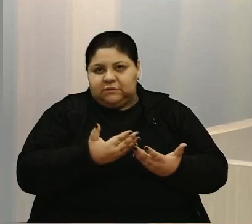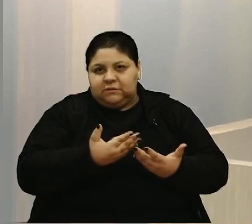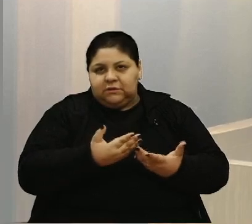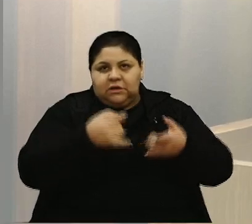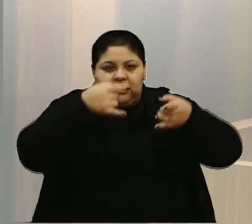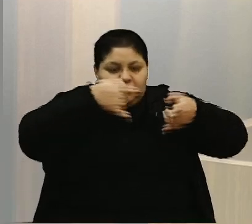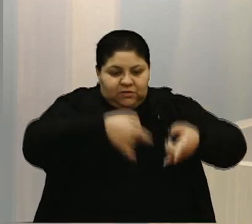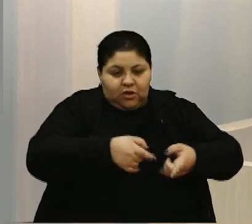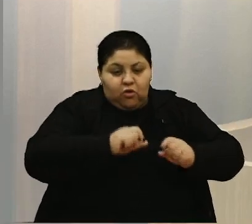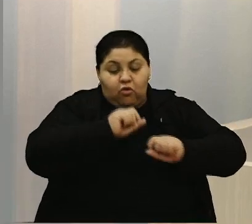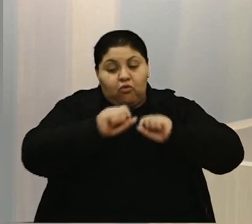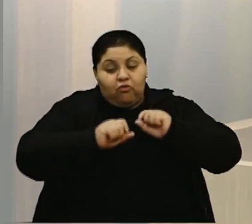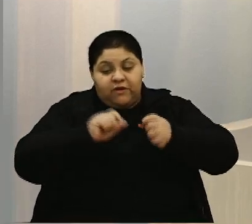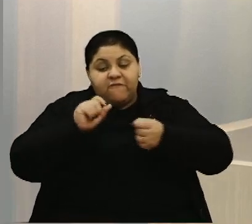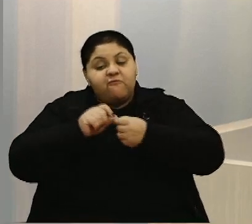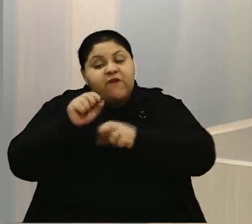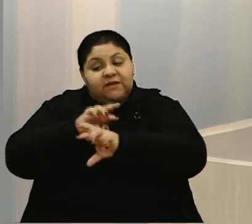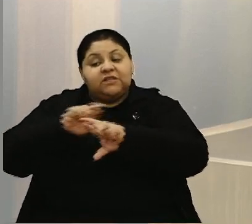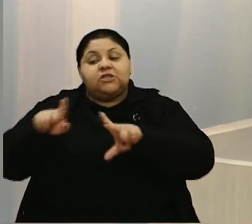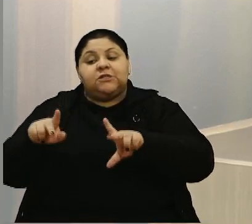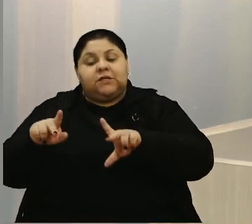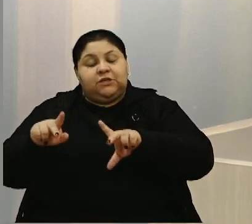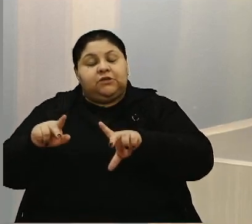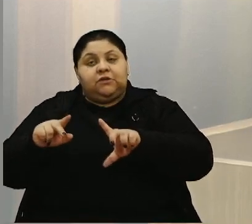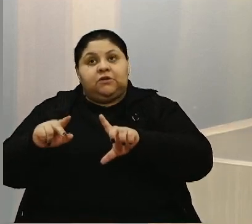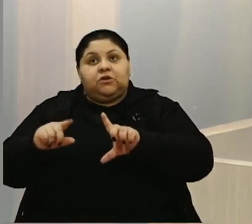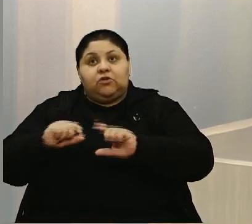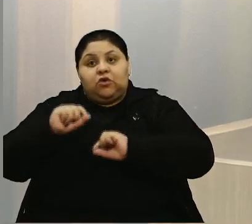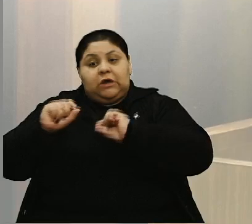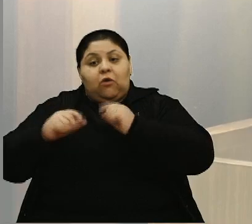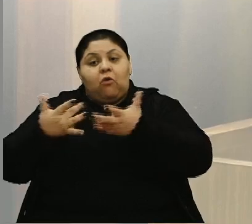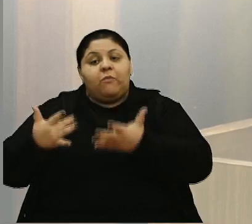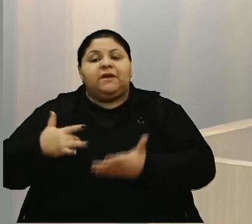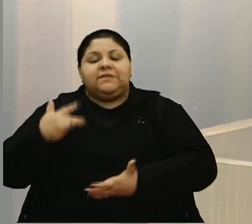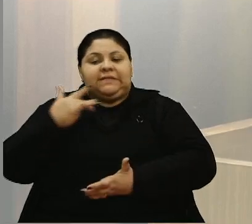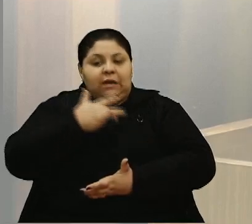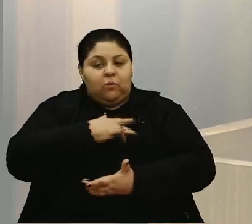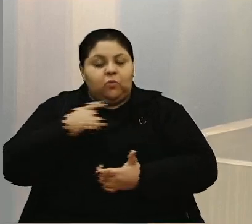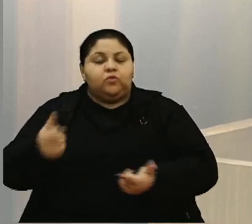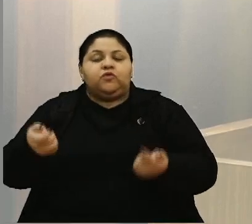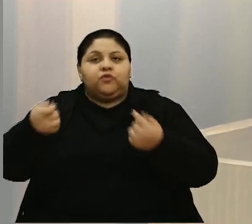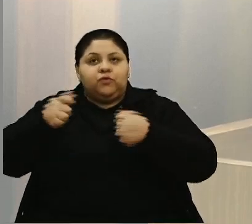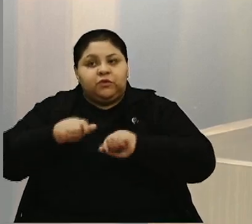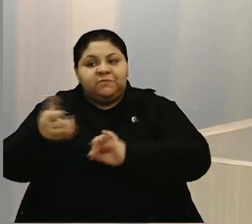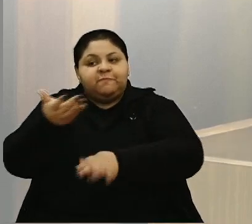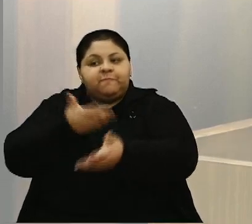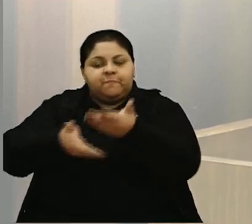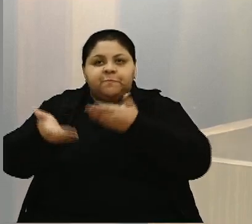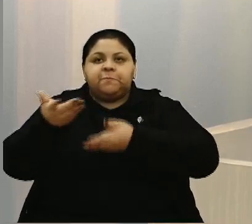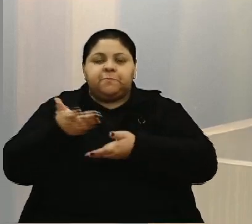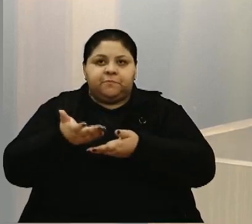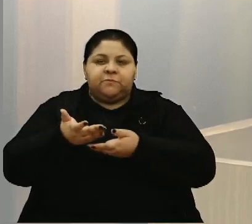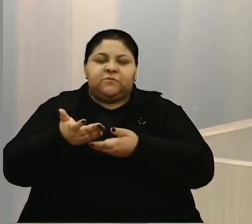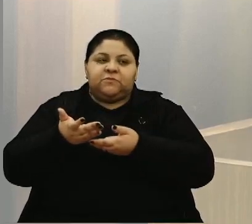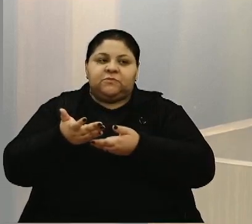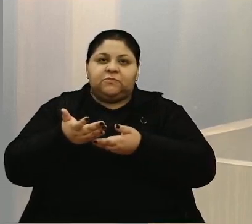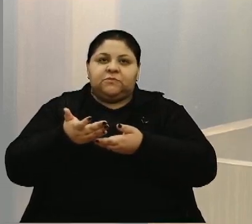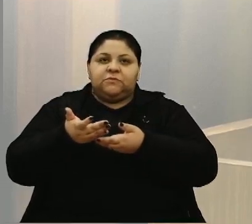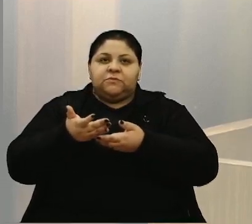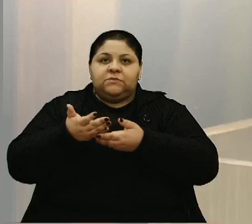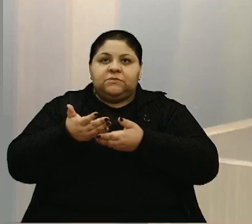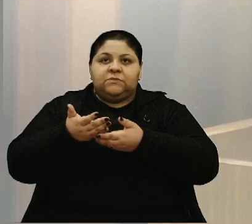que impacta efetivamente é a condição de saúde e a necessidade de atendimentos de